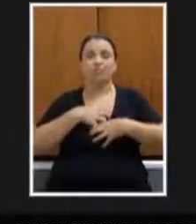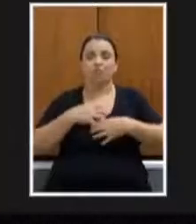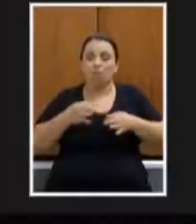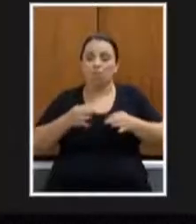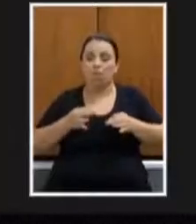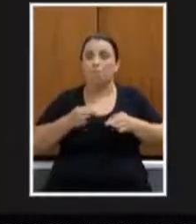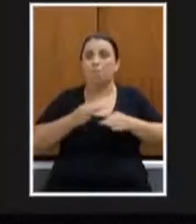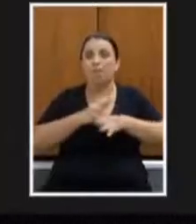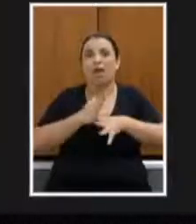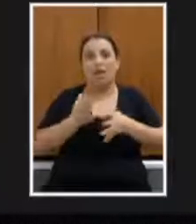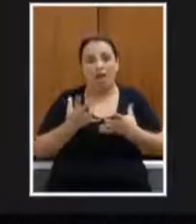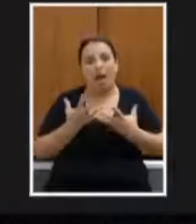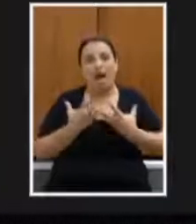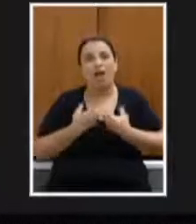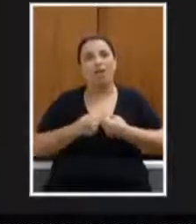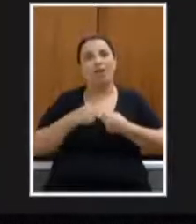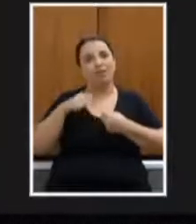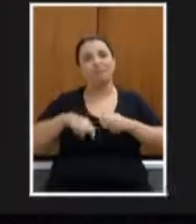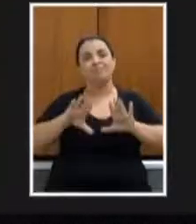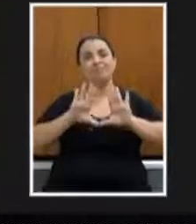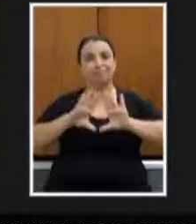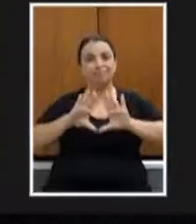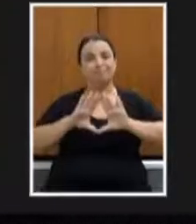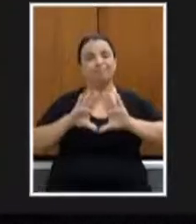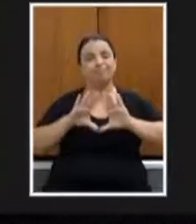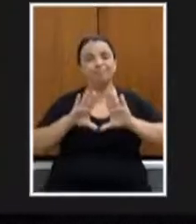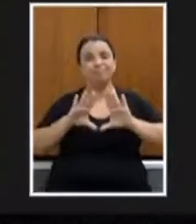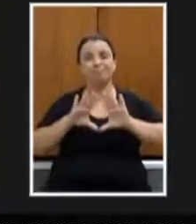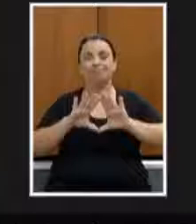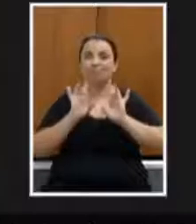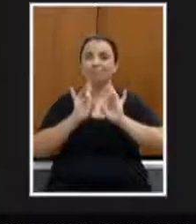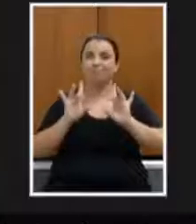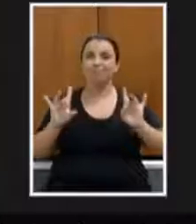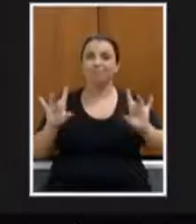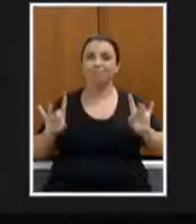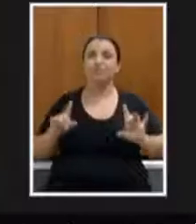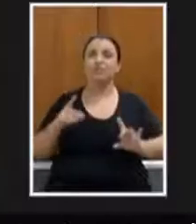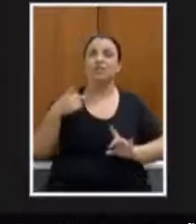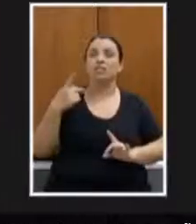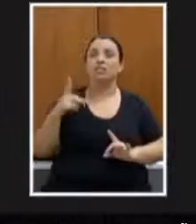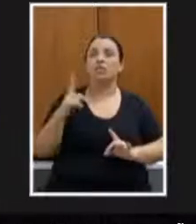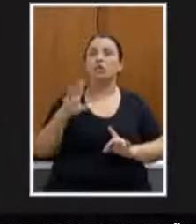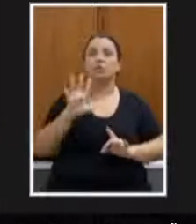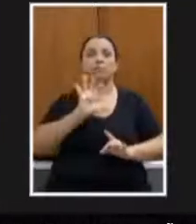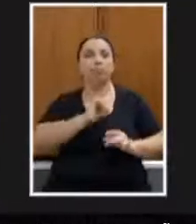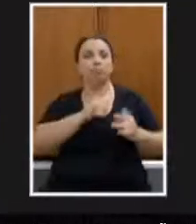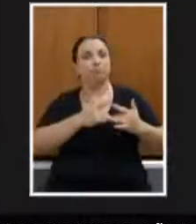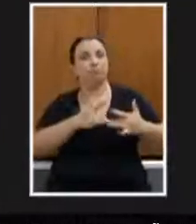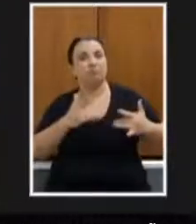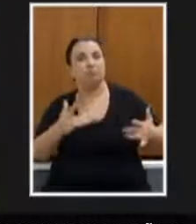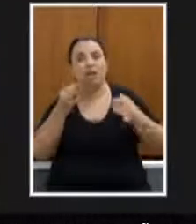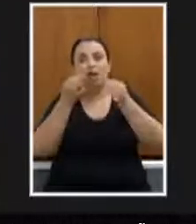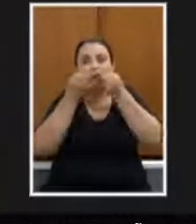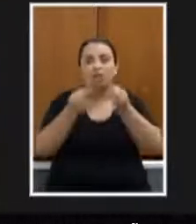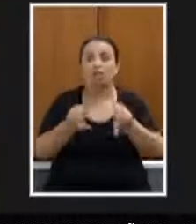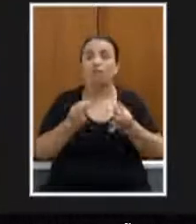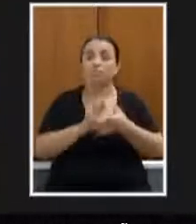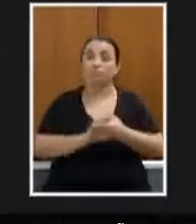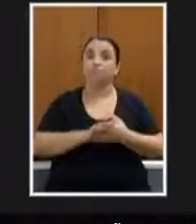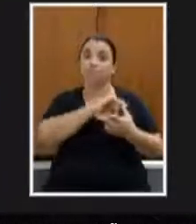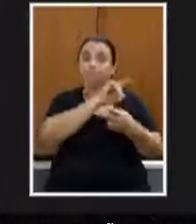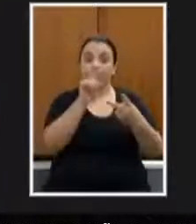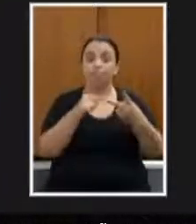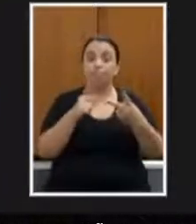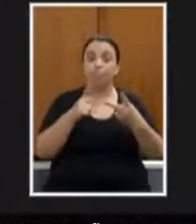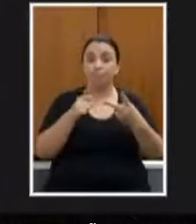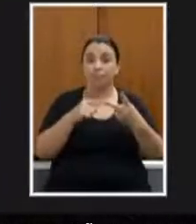completamente assim, acolhida nessa casa, né? De modo muito especial pelos seus gestos, pelo seu carinho e pela sua atenção. Em segundo lugar,